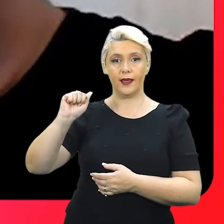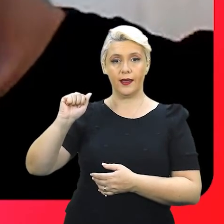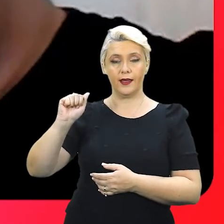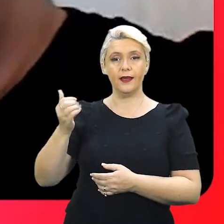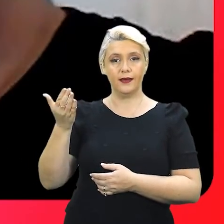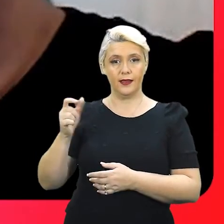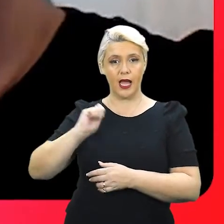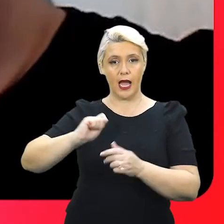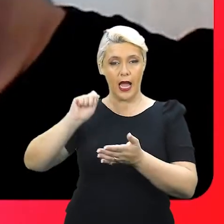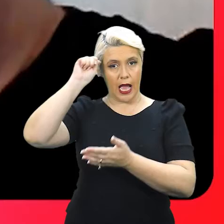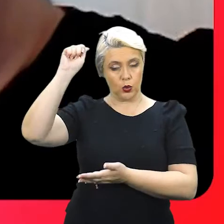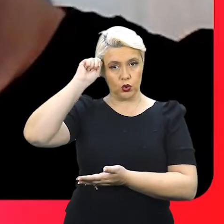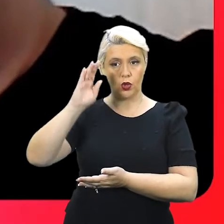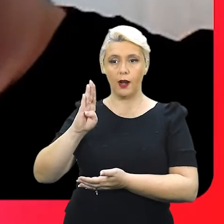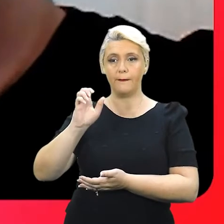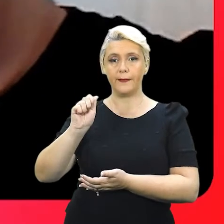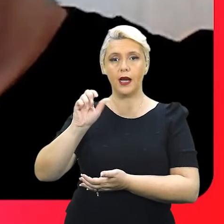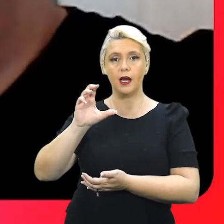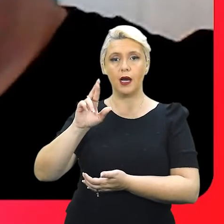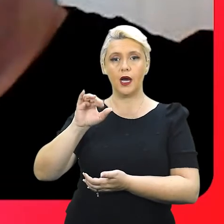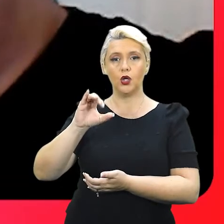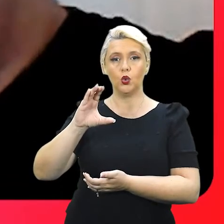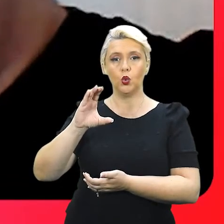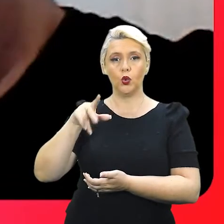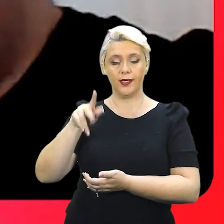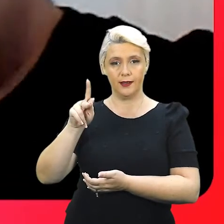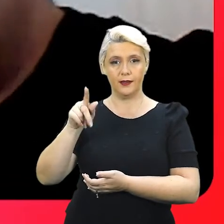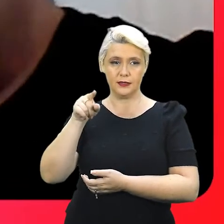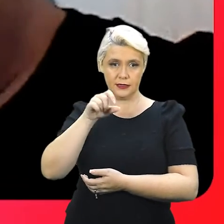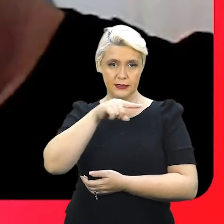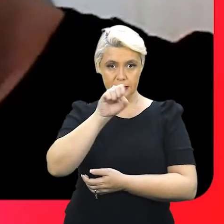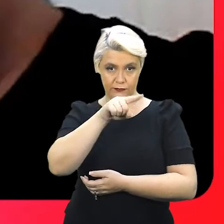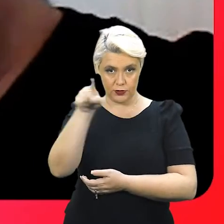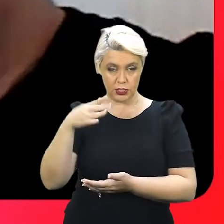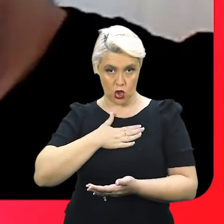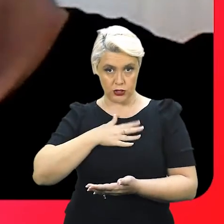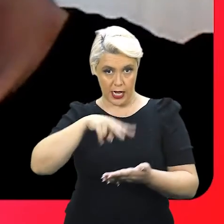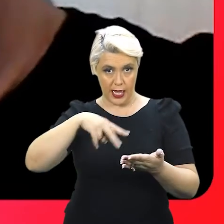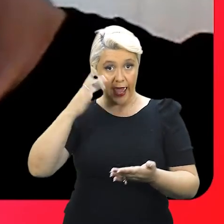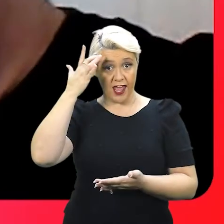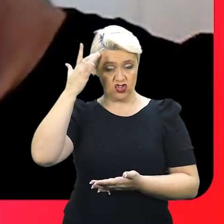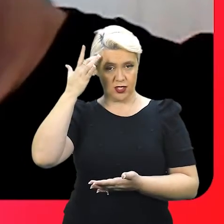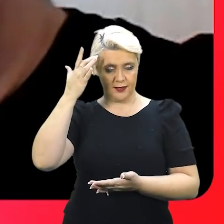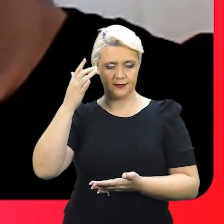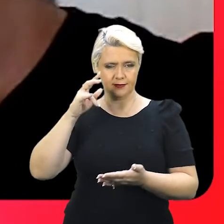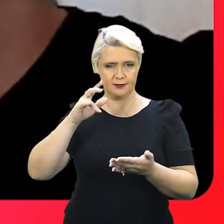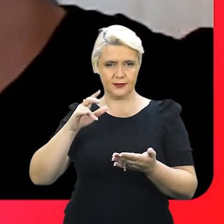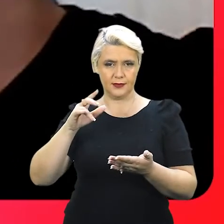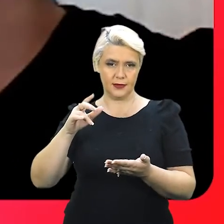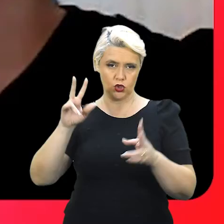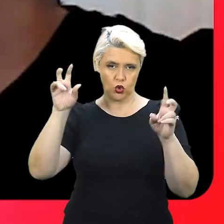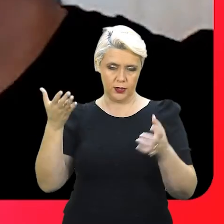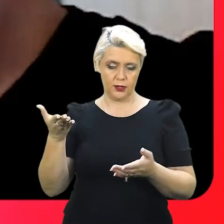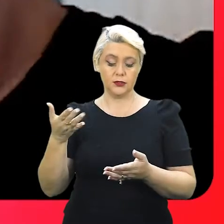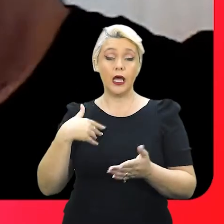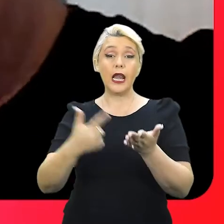de Spinoza, que mostra... Para quem gosta de ler, leia Ética, Baruch de Spinoza. O livro mostra